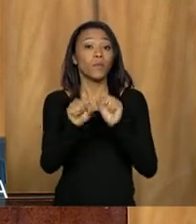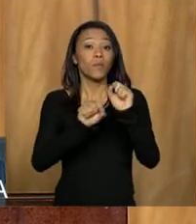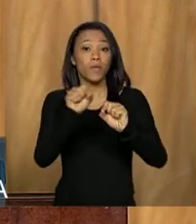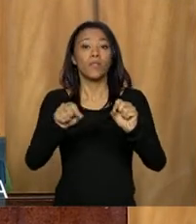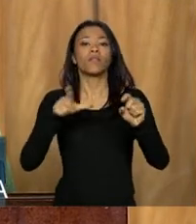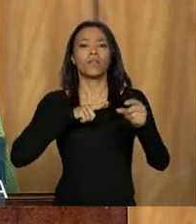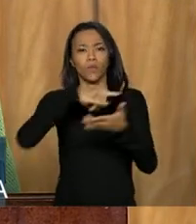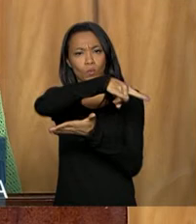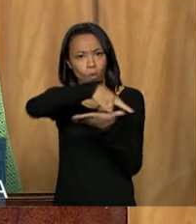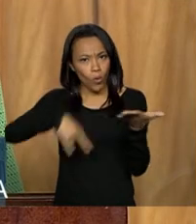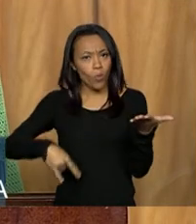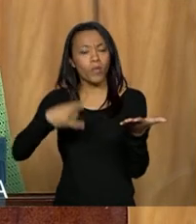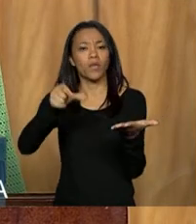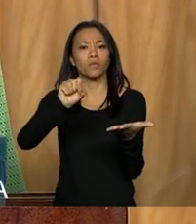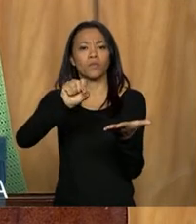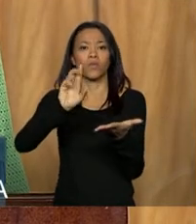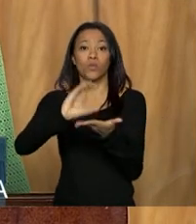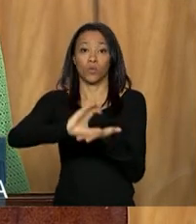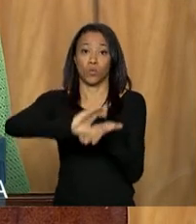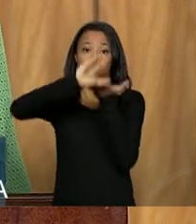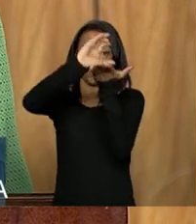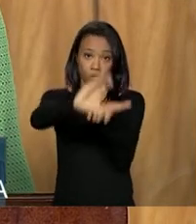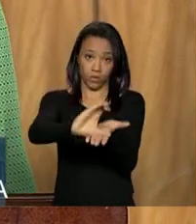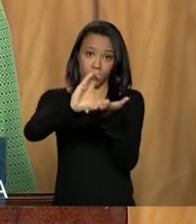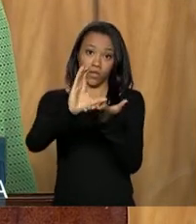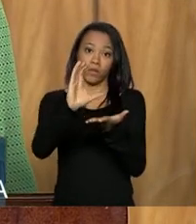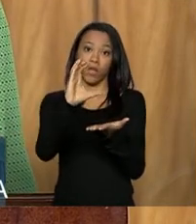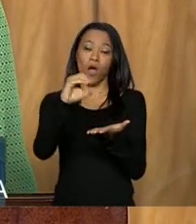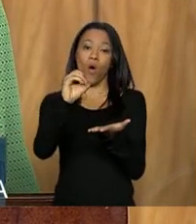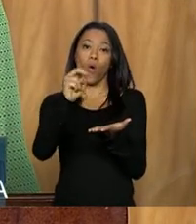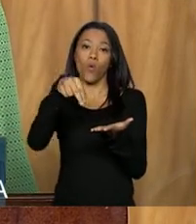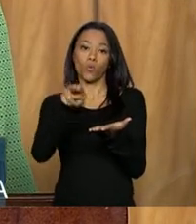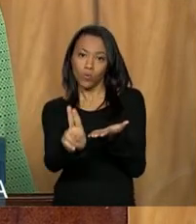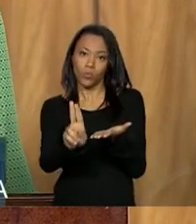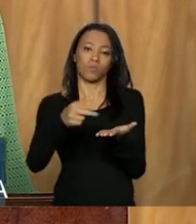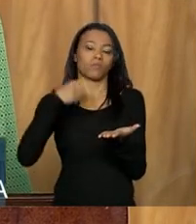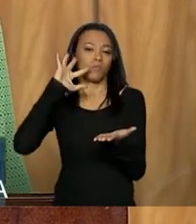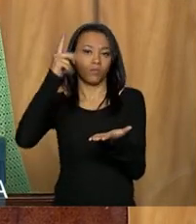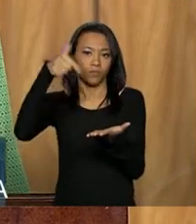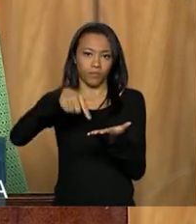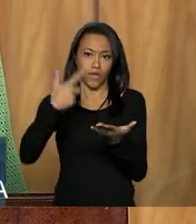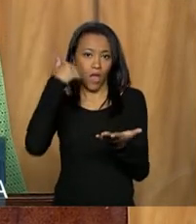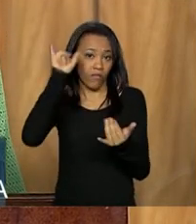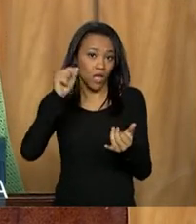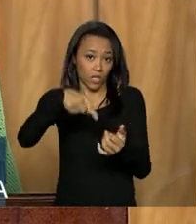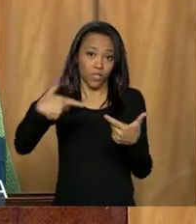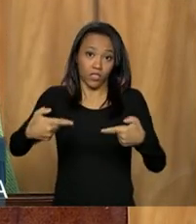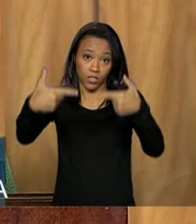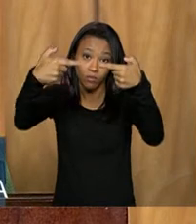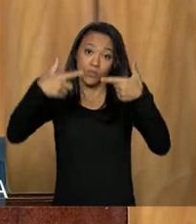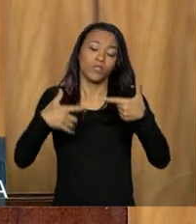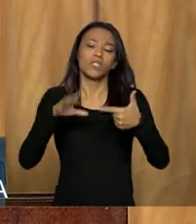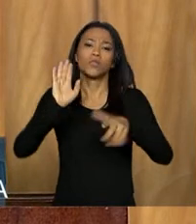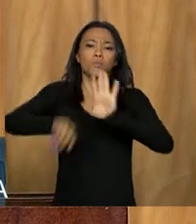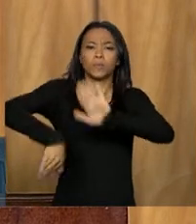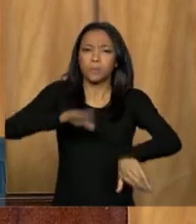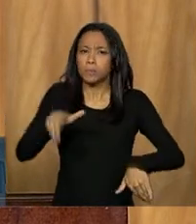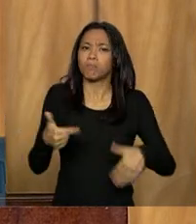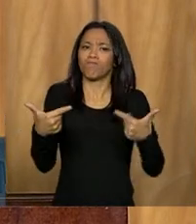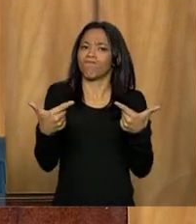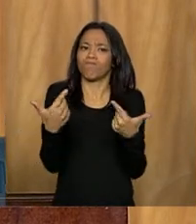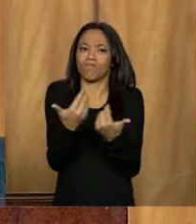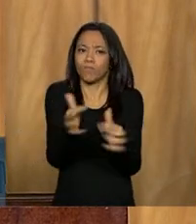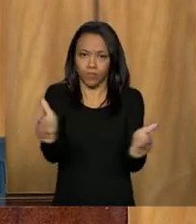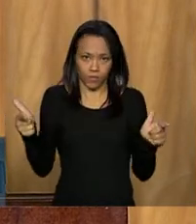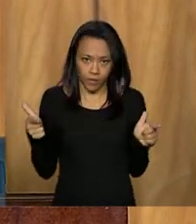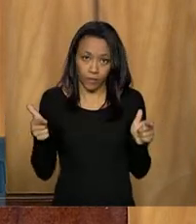internacional, incluindo a resolução do Conselho de Segurança da ONU. Assim, decidimos nos empenhar juntos para o desarmamento nuclear da Coreia